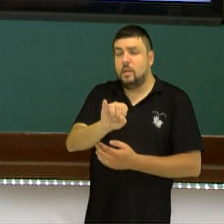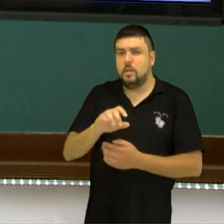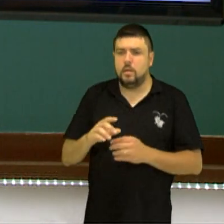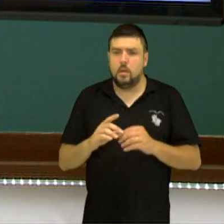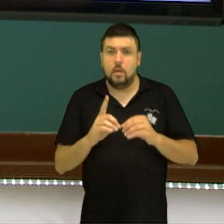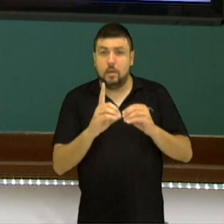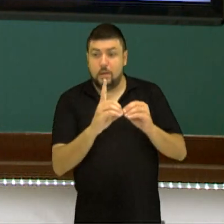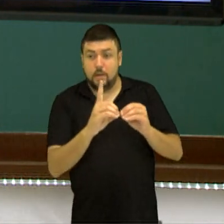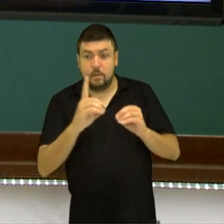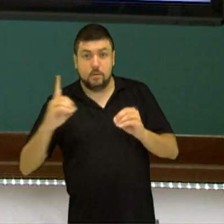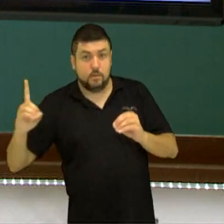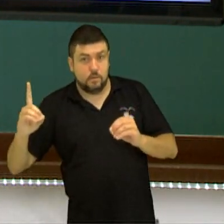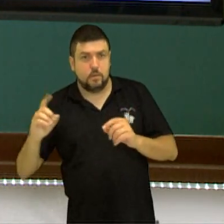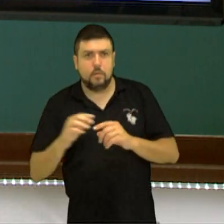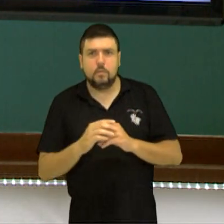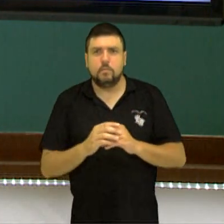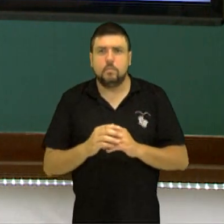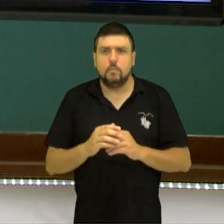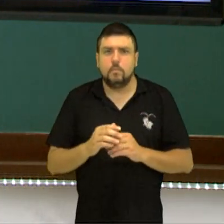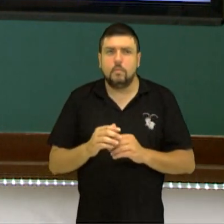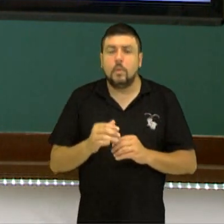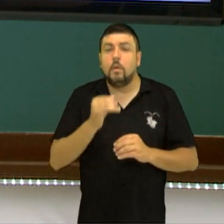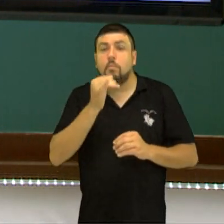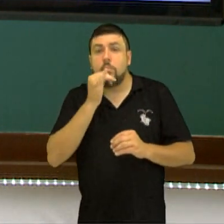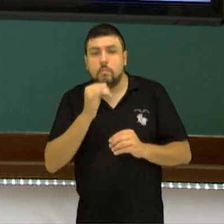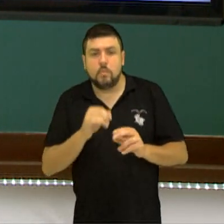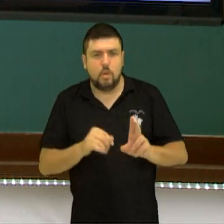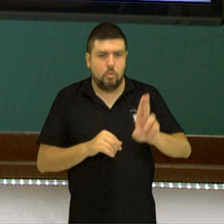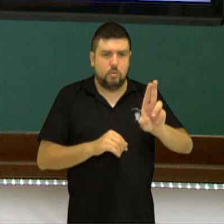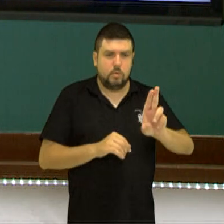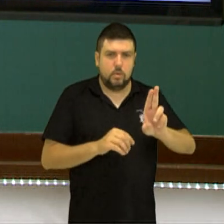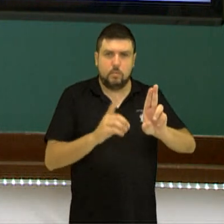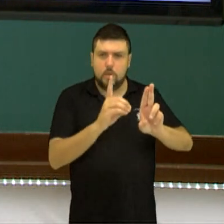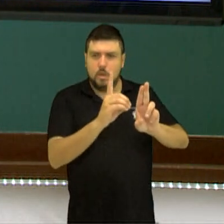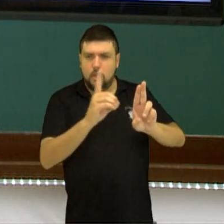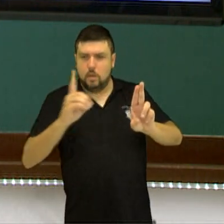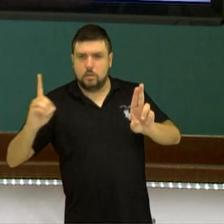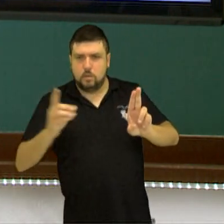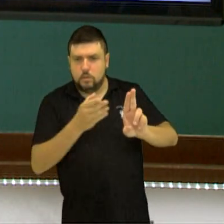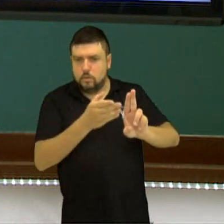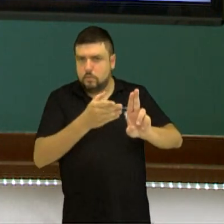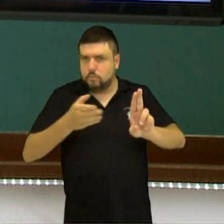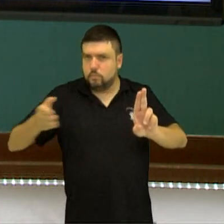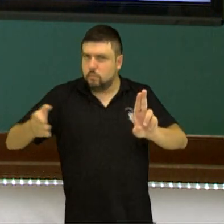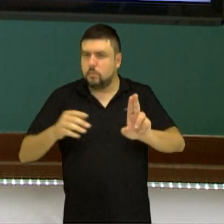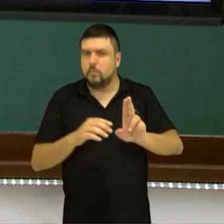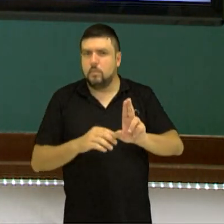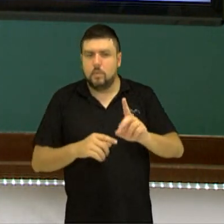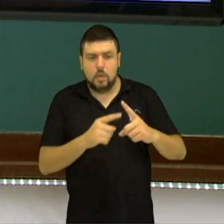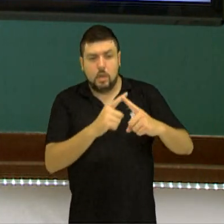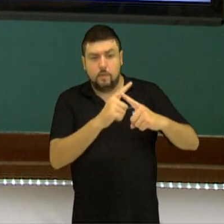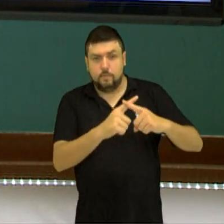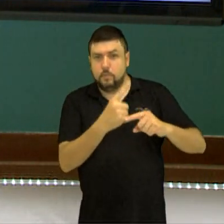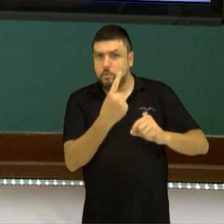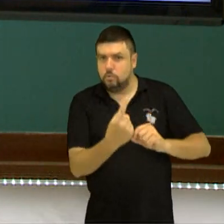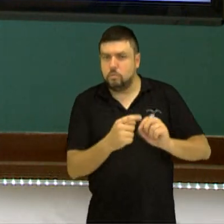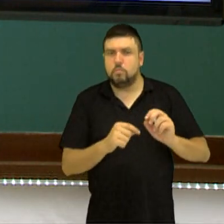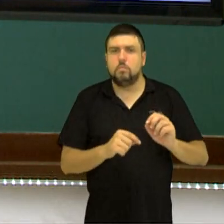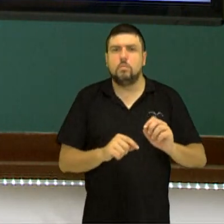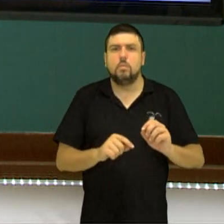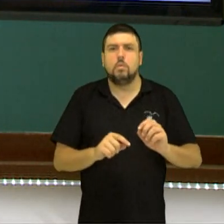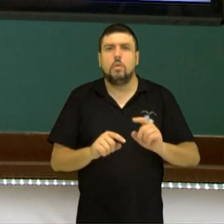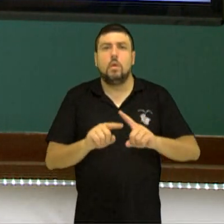ainda vezes 1, mas no décimo, que a gente normalmente usa vírgula para indicar onde é o décimo a uma casa depois da